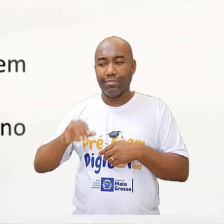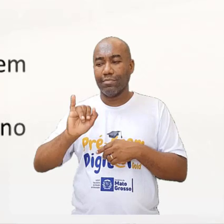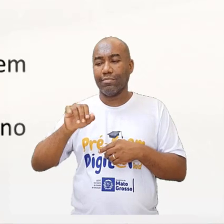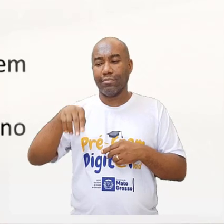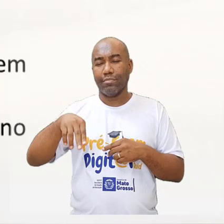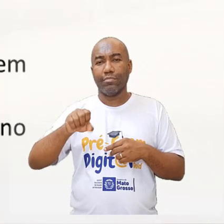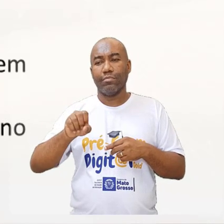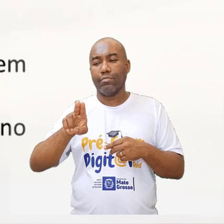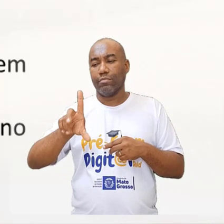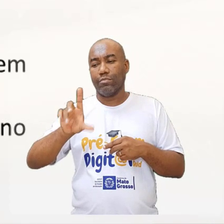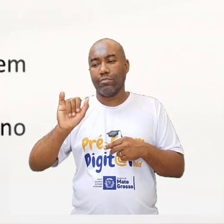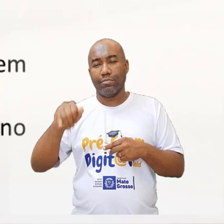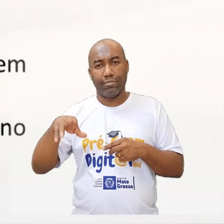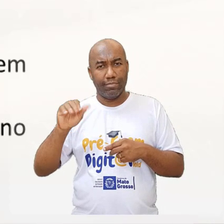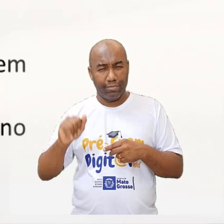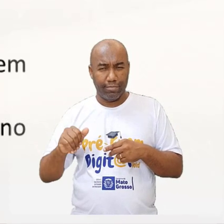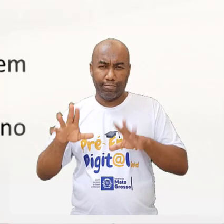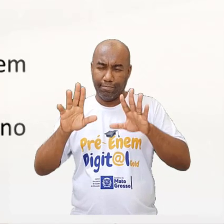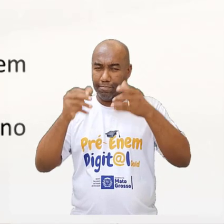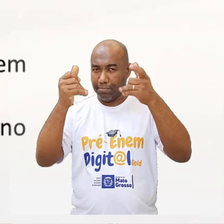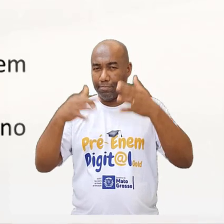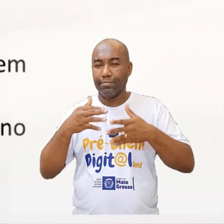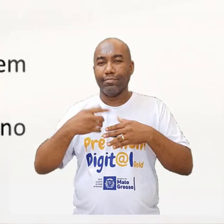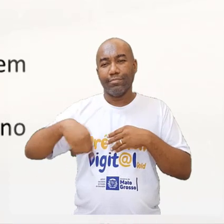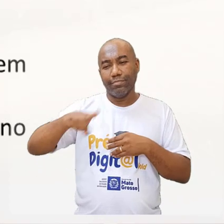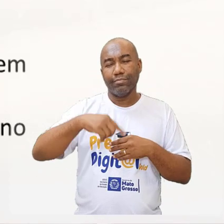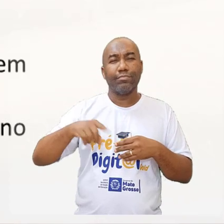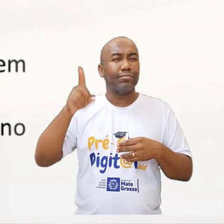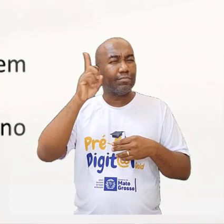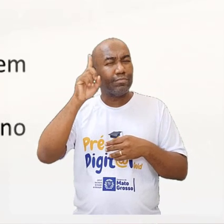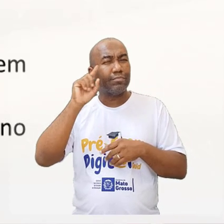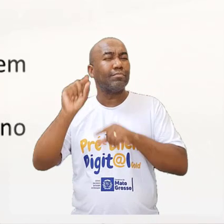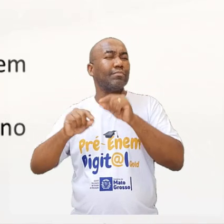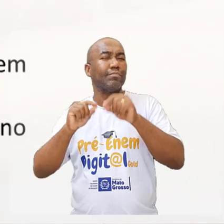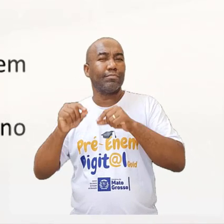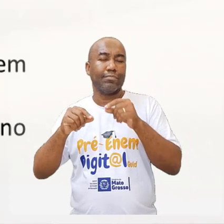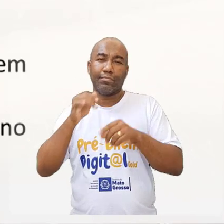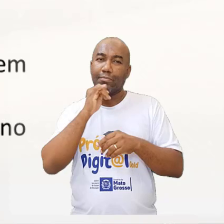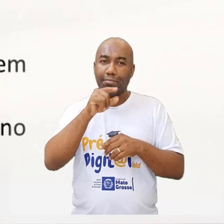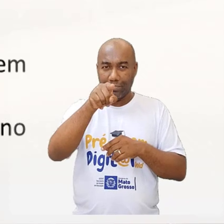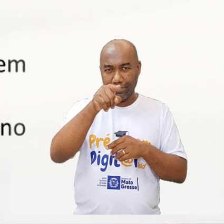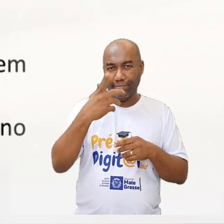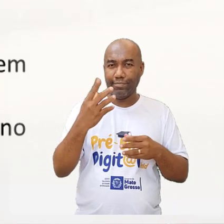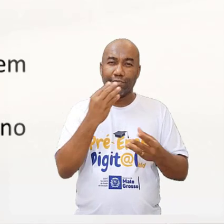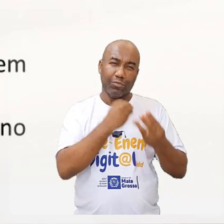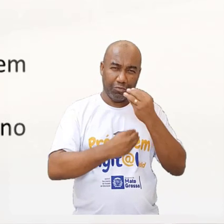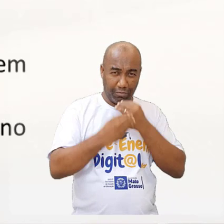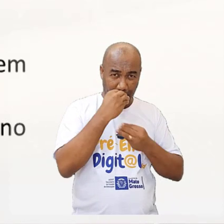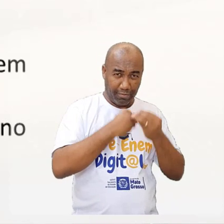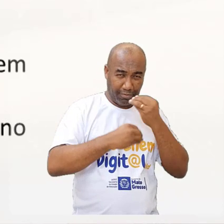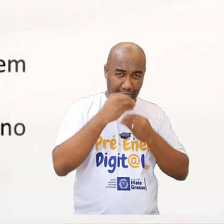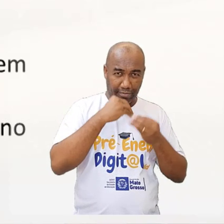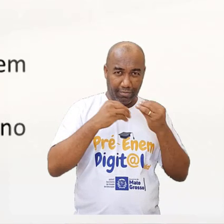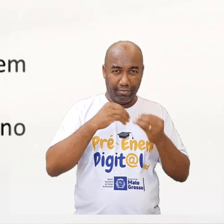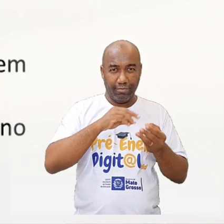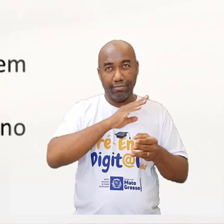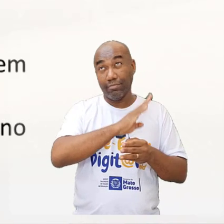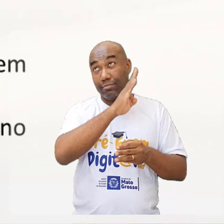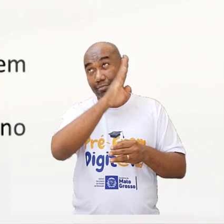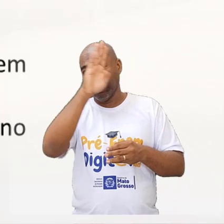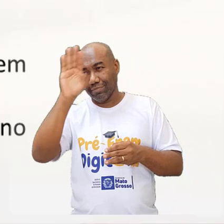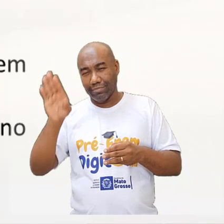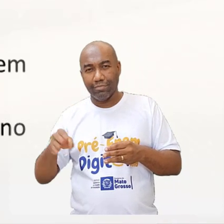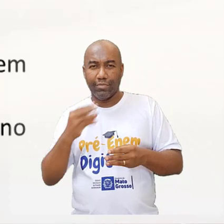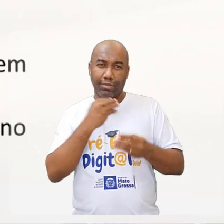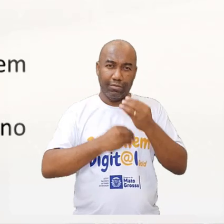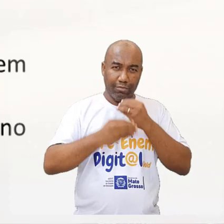Insulina. O que acontece conosco todos os dias? Quando você se alimenta, você oferta para o seu